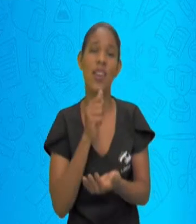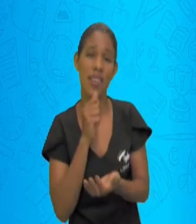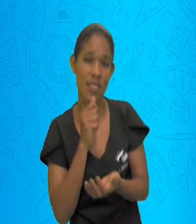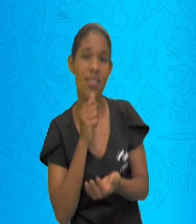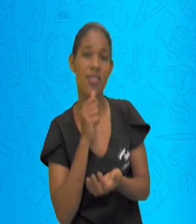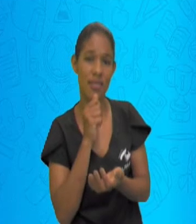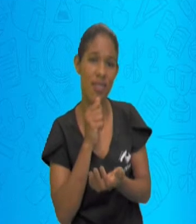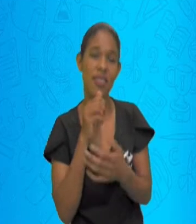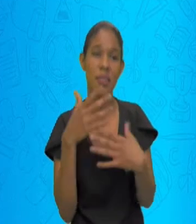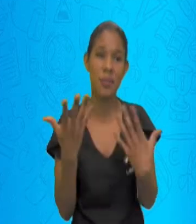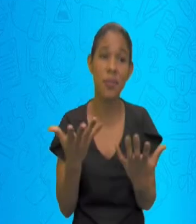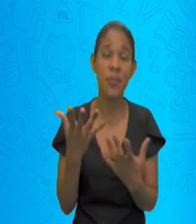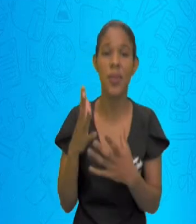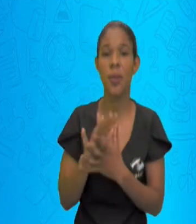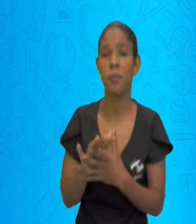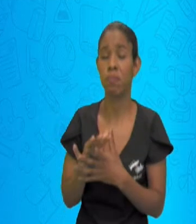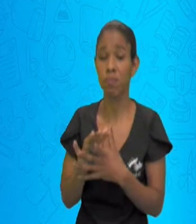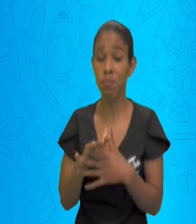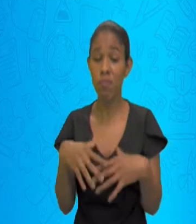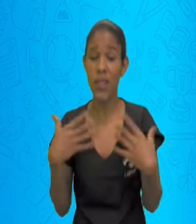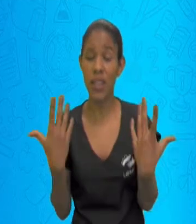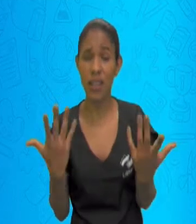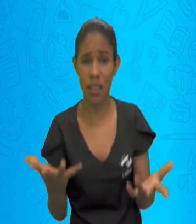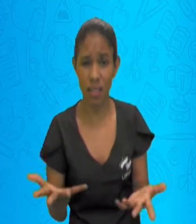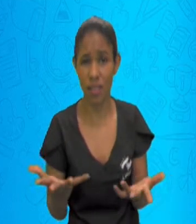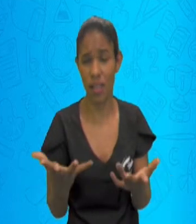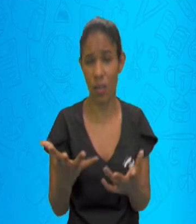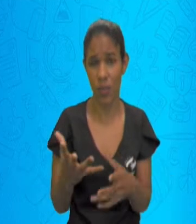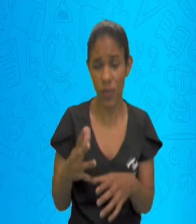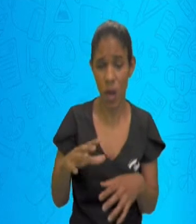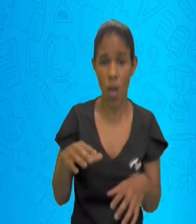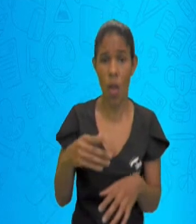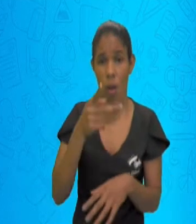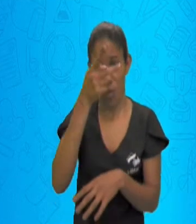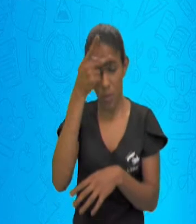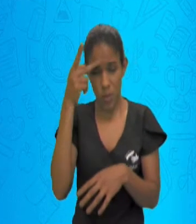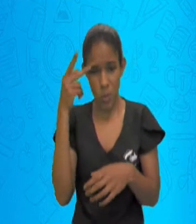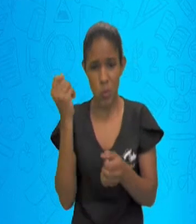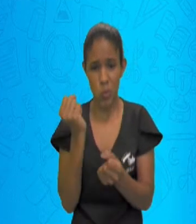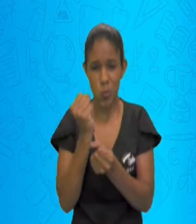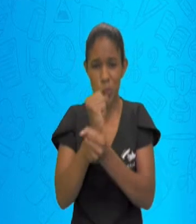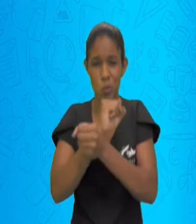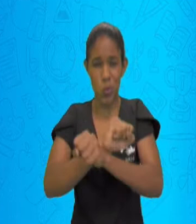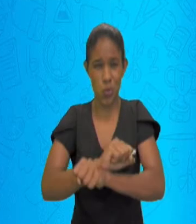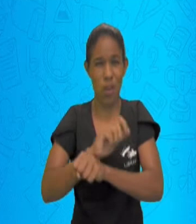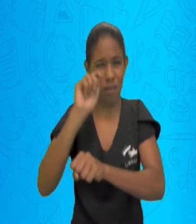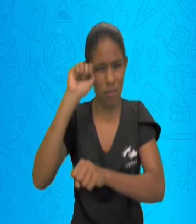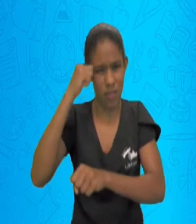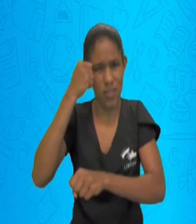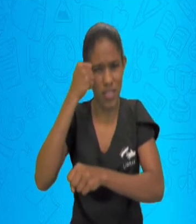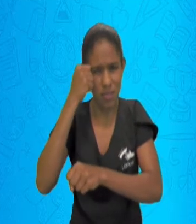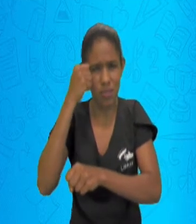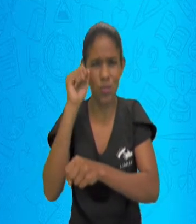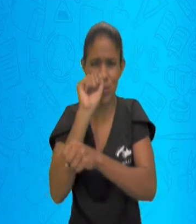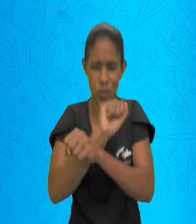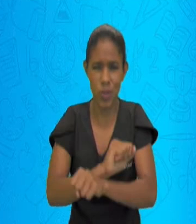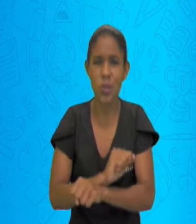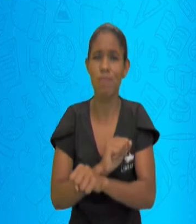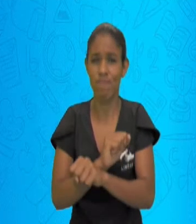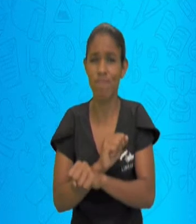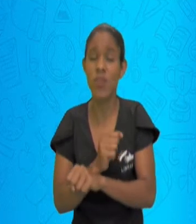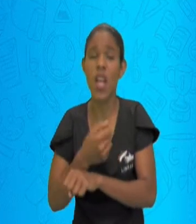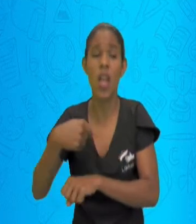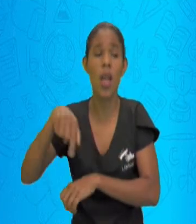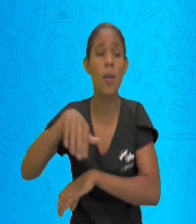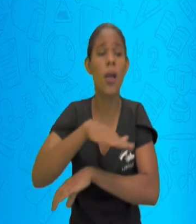pelos escravos. Estes saíam pelas ruas com seus rostos pintados, jogando farinha e bolinhas de água de